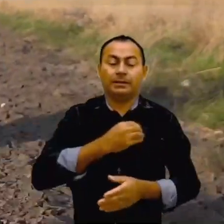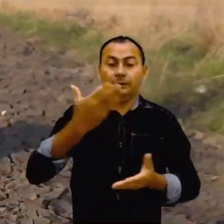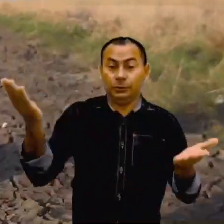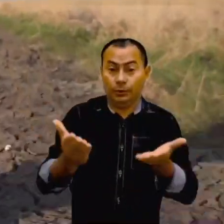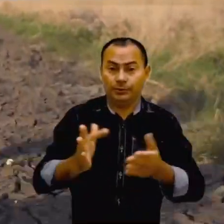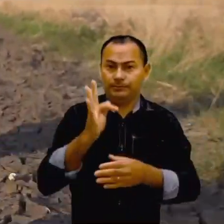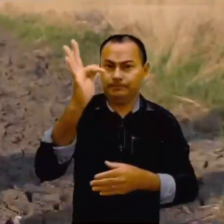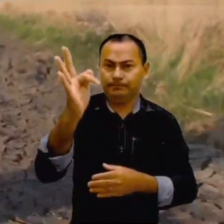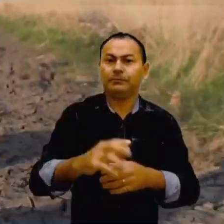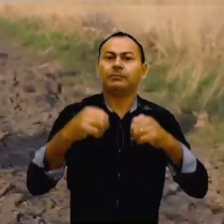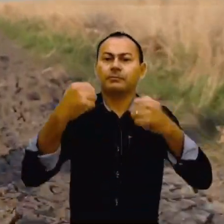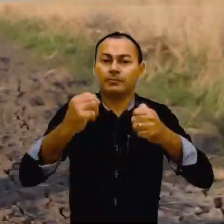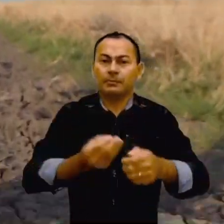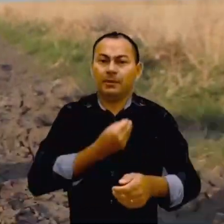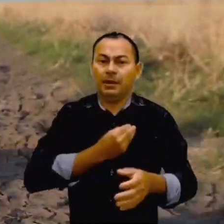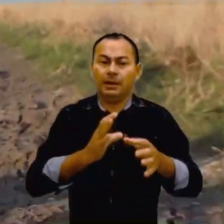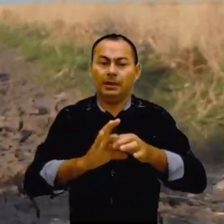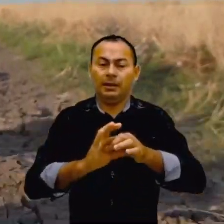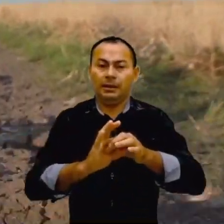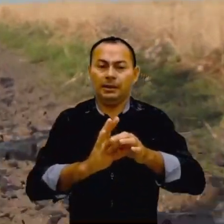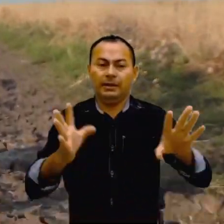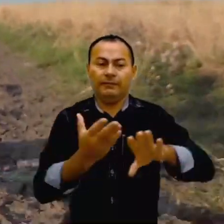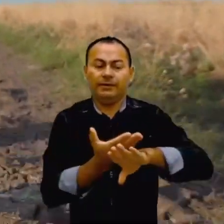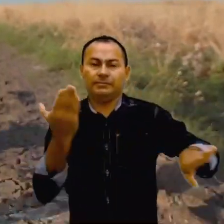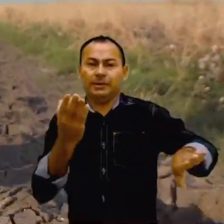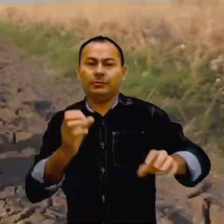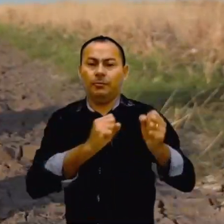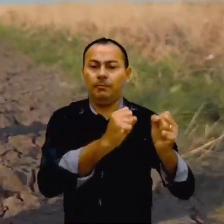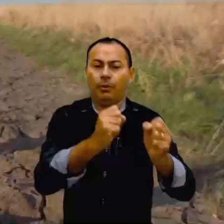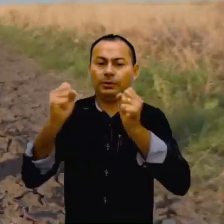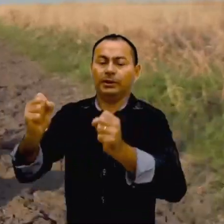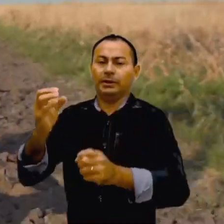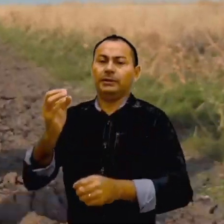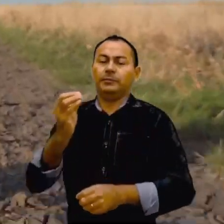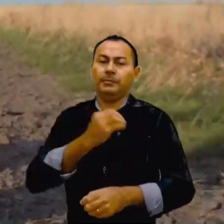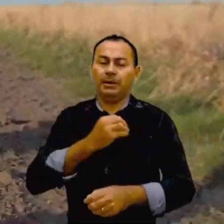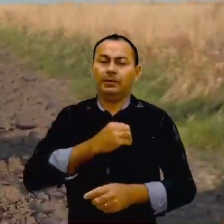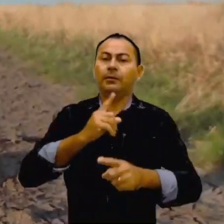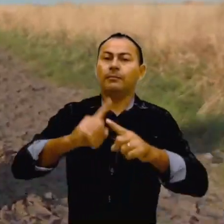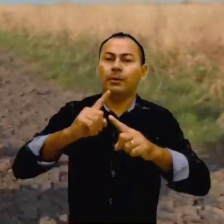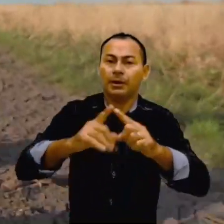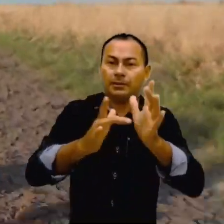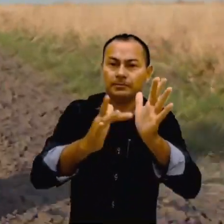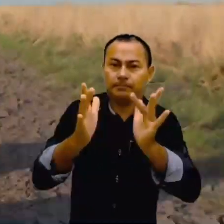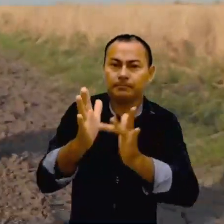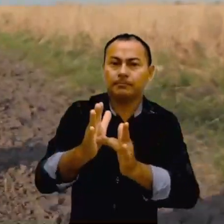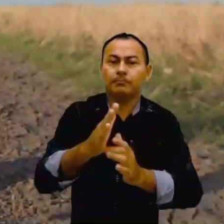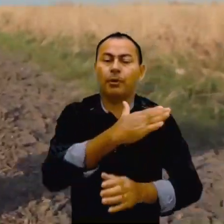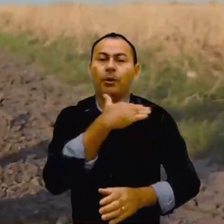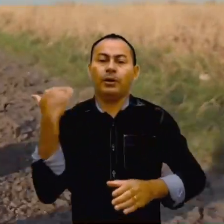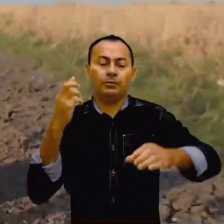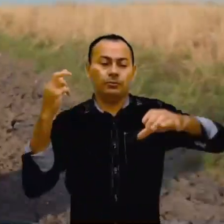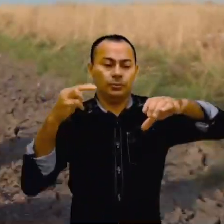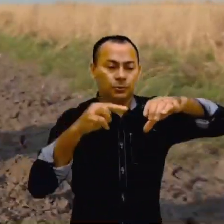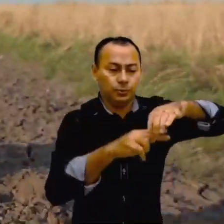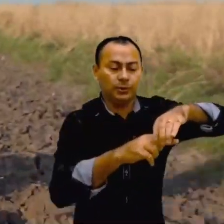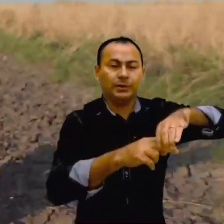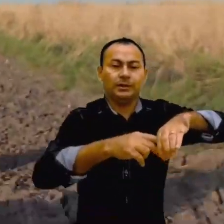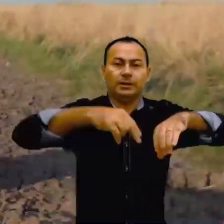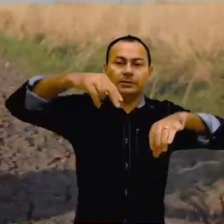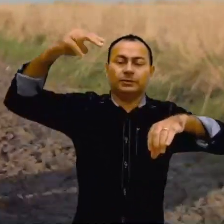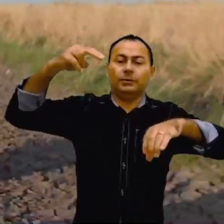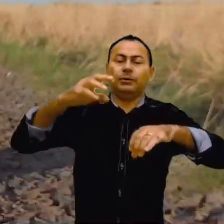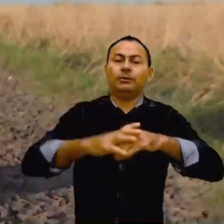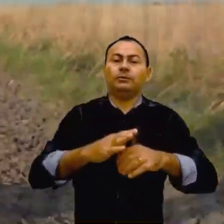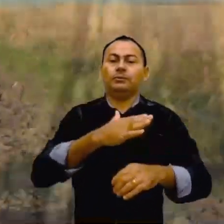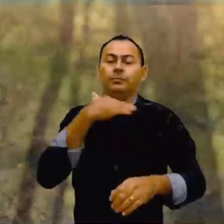futuro. Podemos viver livres do poder do pecado, porque Jesus Cristo morreu e ressuscitou dos mortos, derrotando o